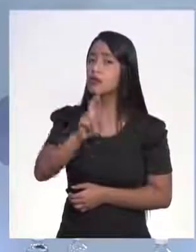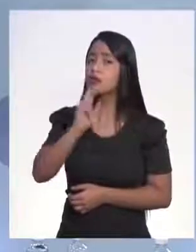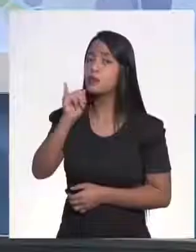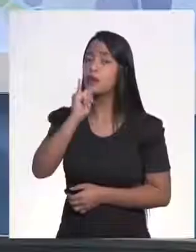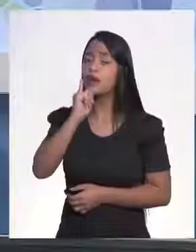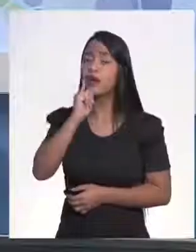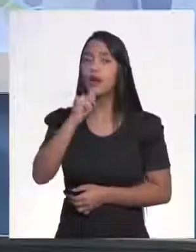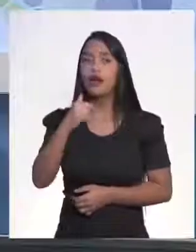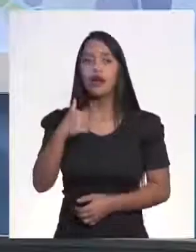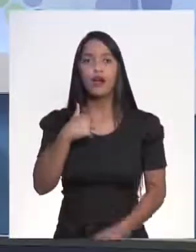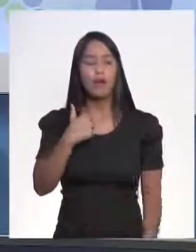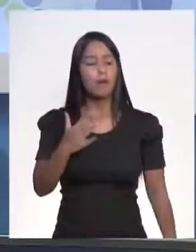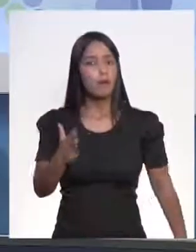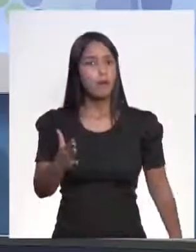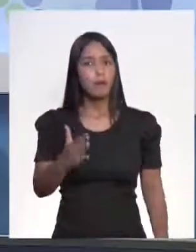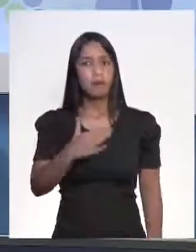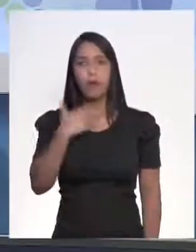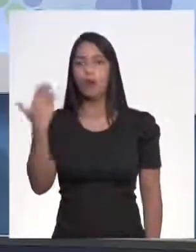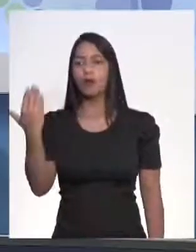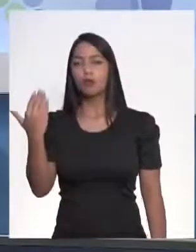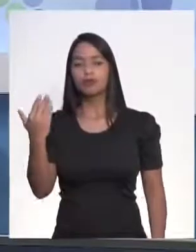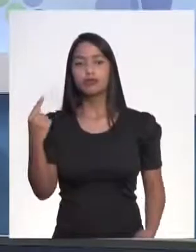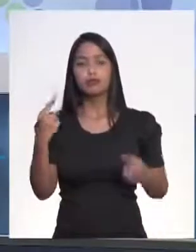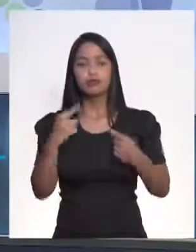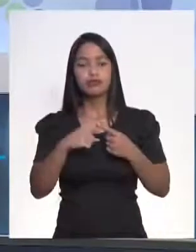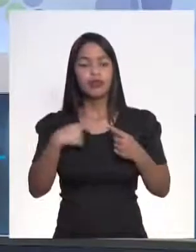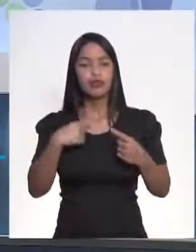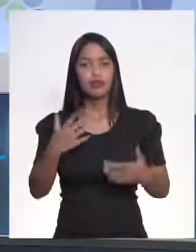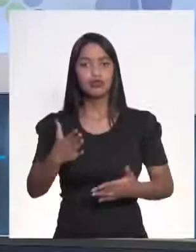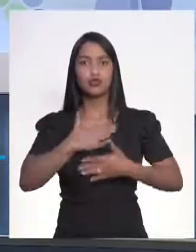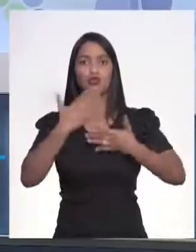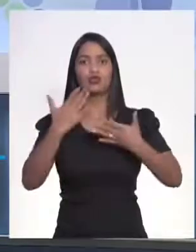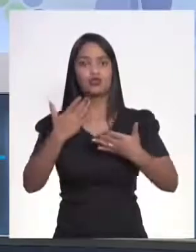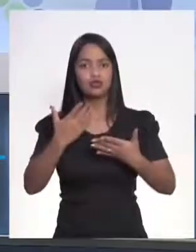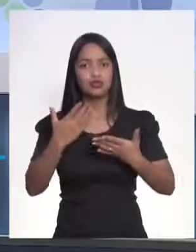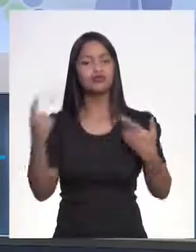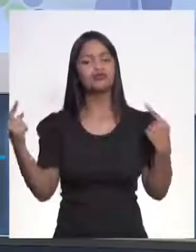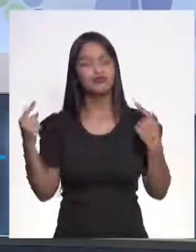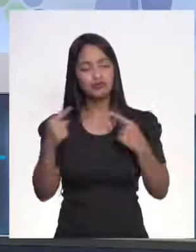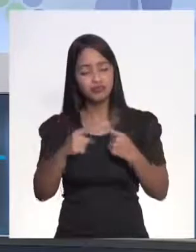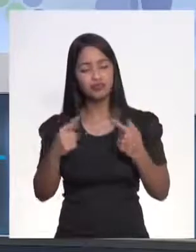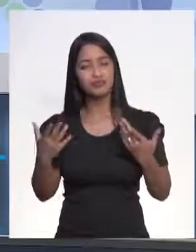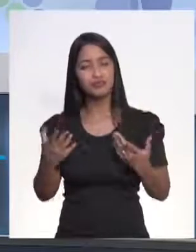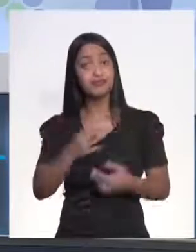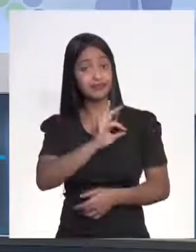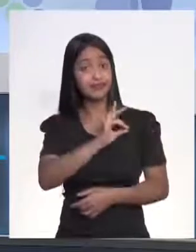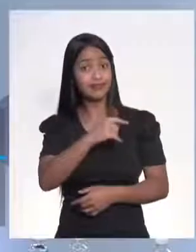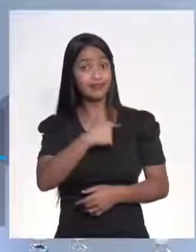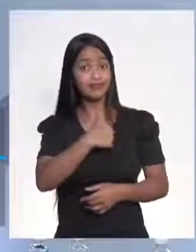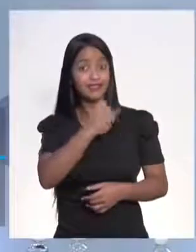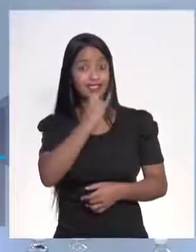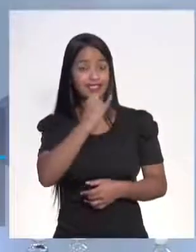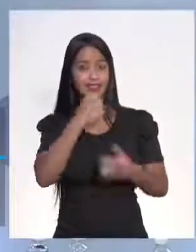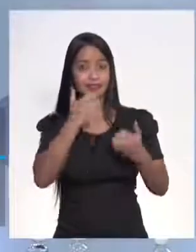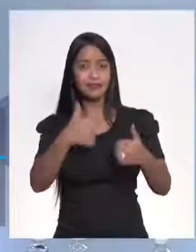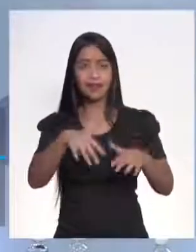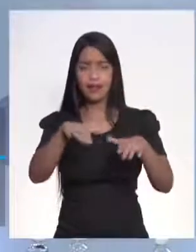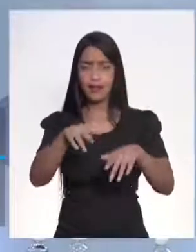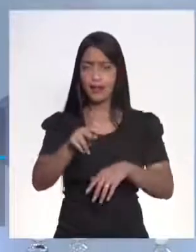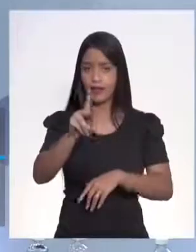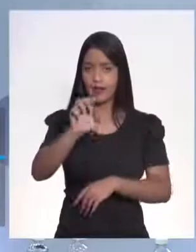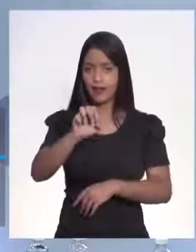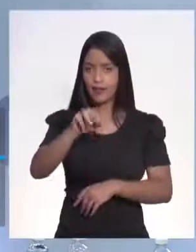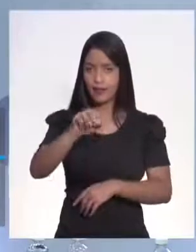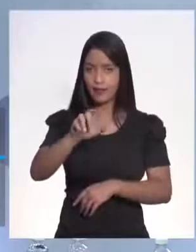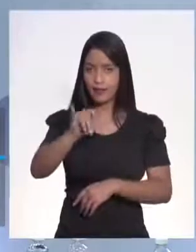morto né até um exemplo legal e das vou usar exemplo já já vou usar esse exemplo jamais vou explicar para quem mulher que olha só